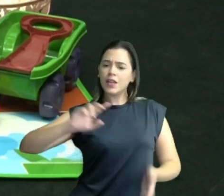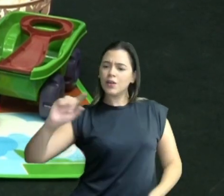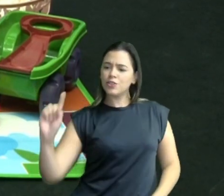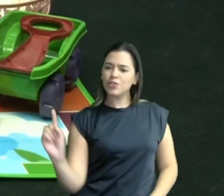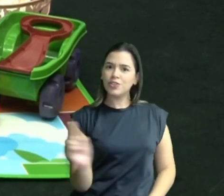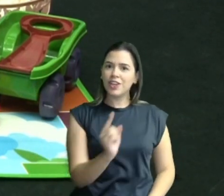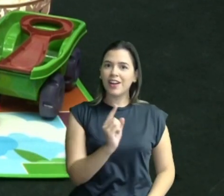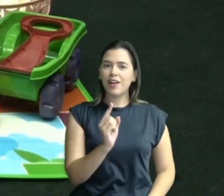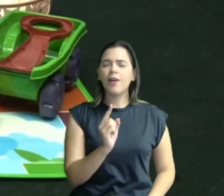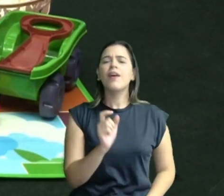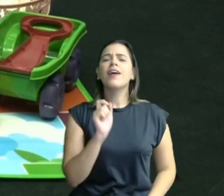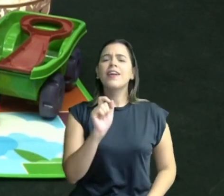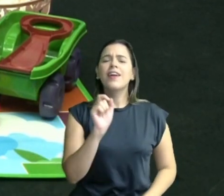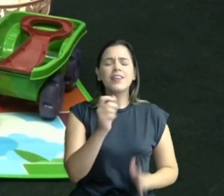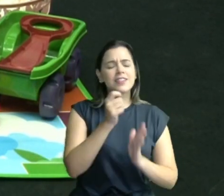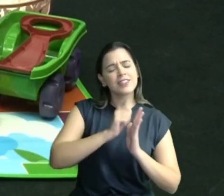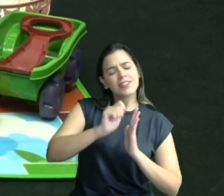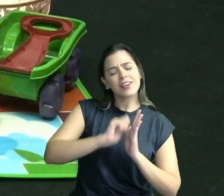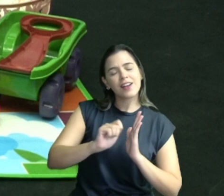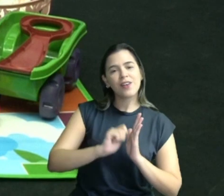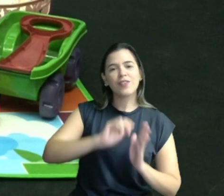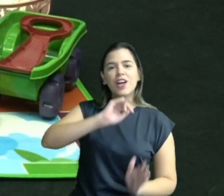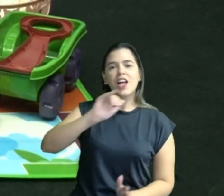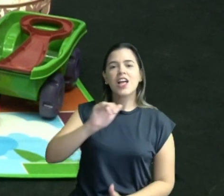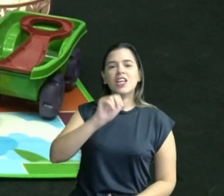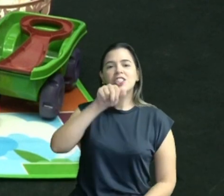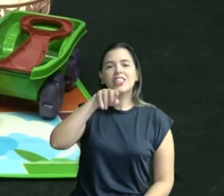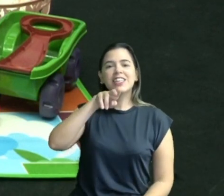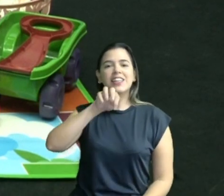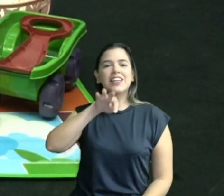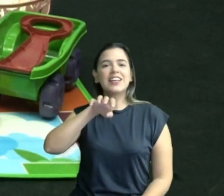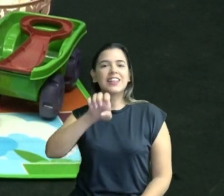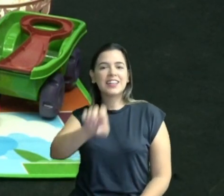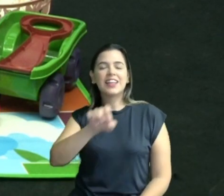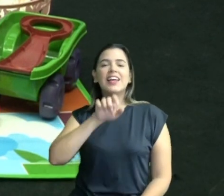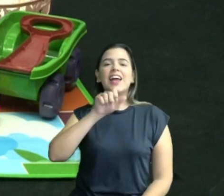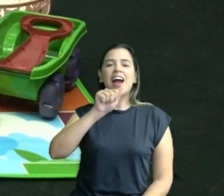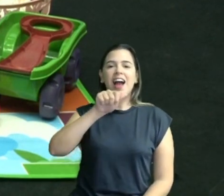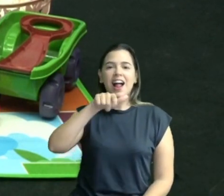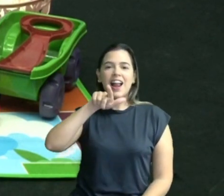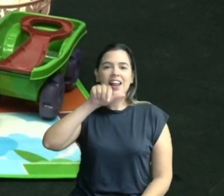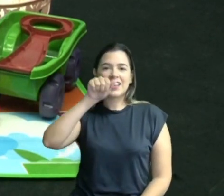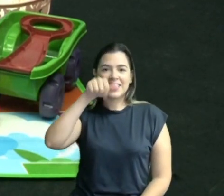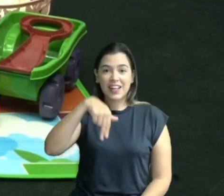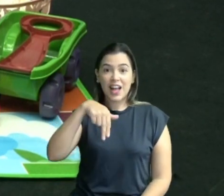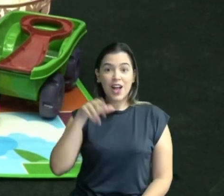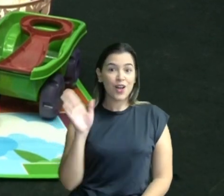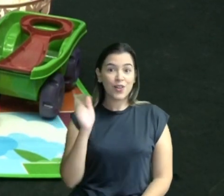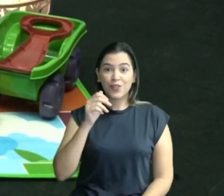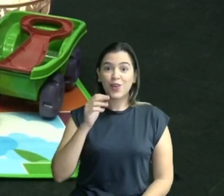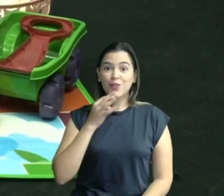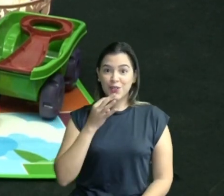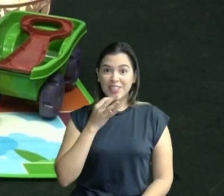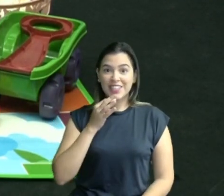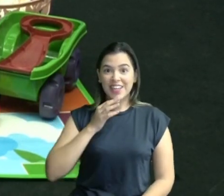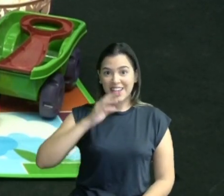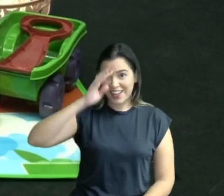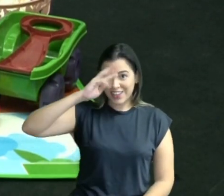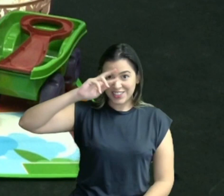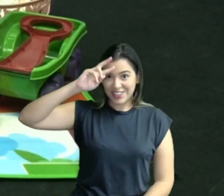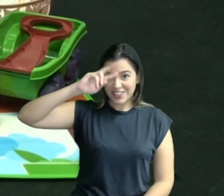Quem escreveu ele foi Janis e Alan alpert Vamos então conhecer o nossa